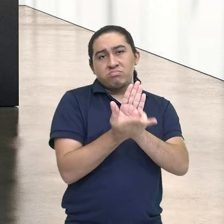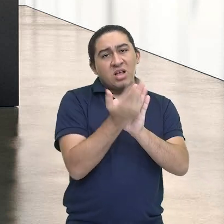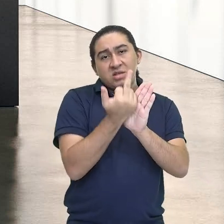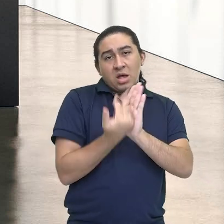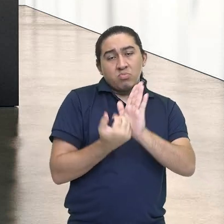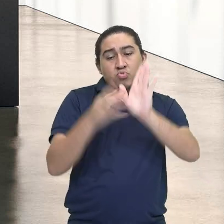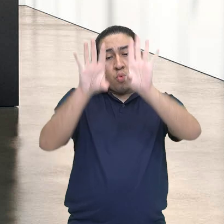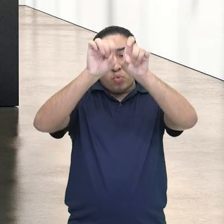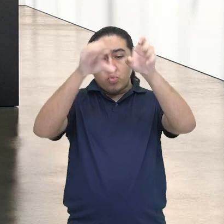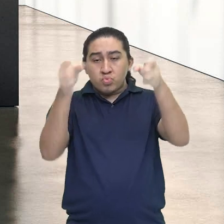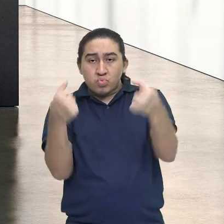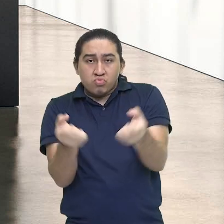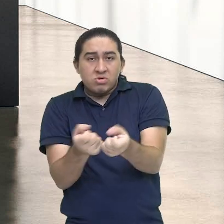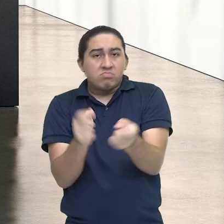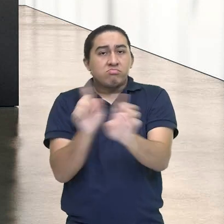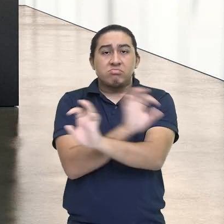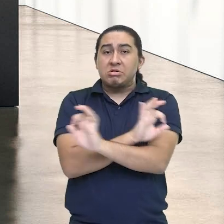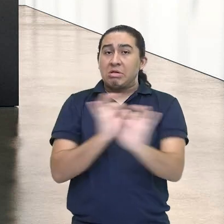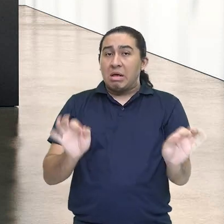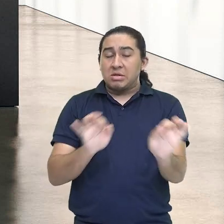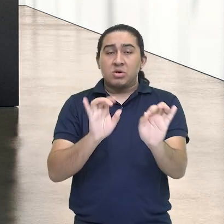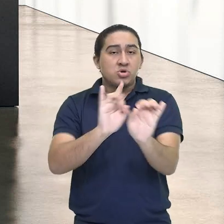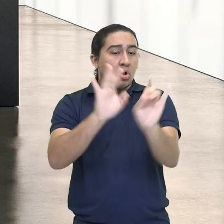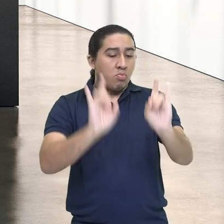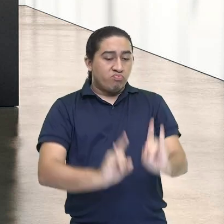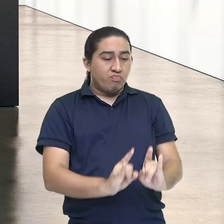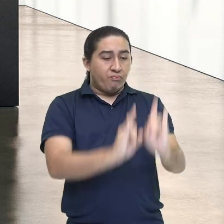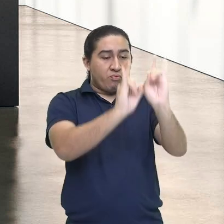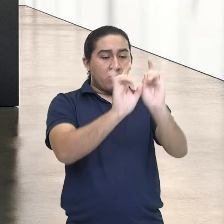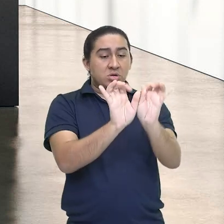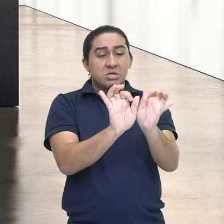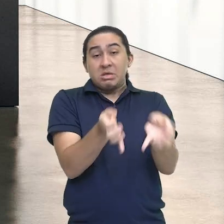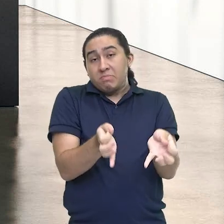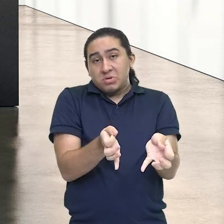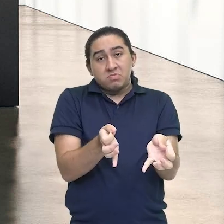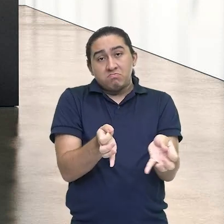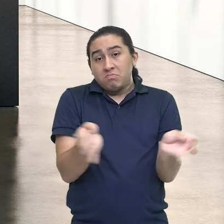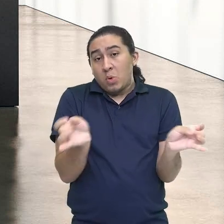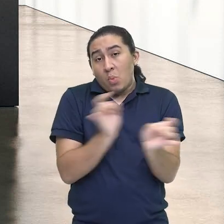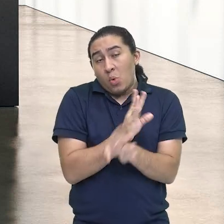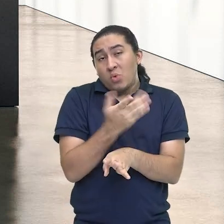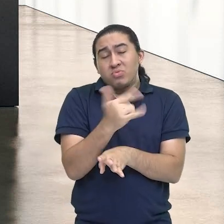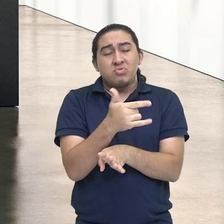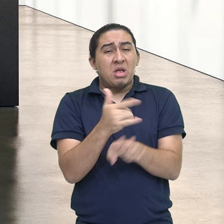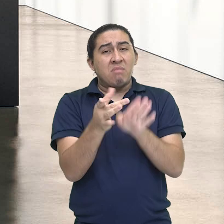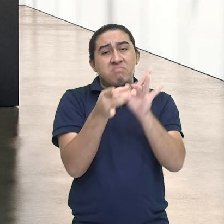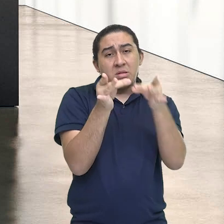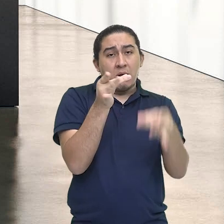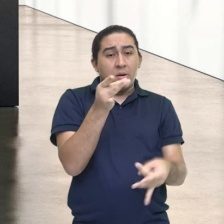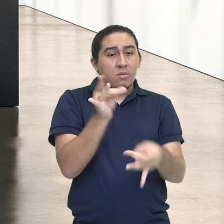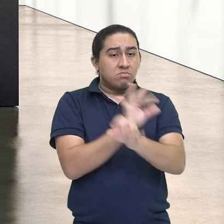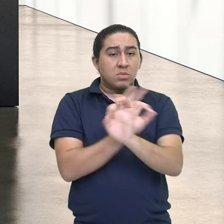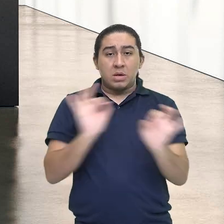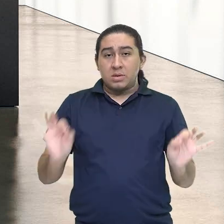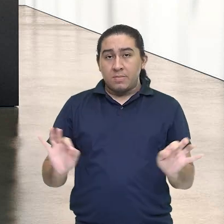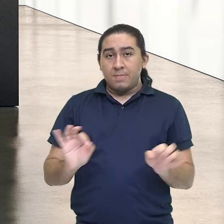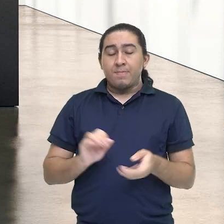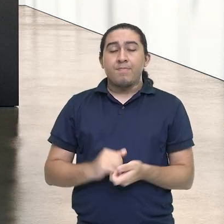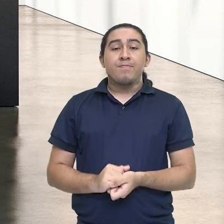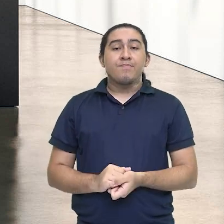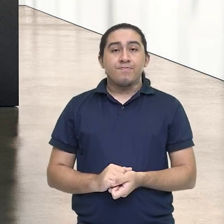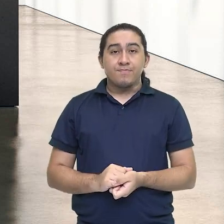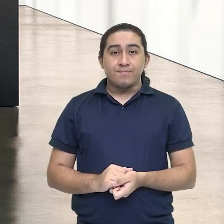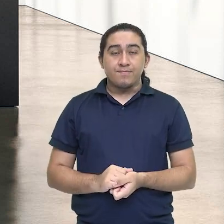coluna. Então, essa ordem, a ordem dórica, é uma ordem, digamos assim, mais simples, sem muitos detalhes. Dentro